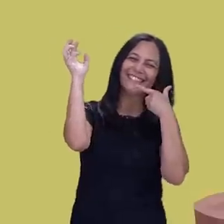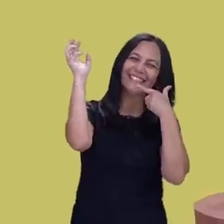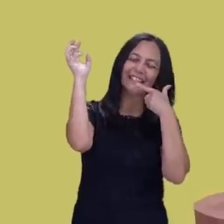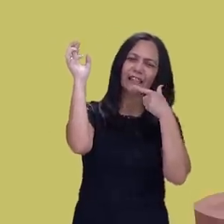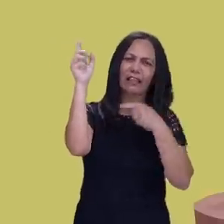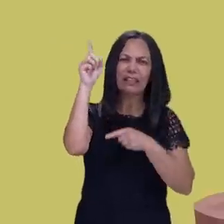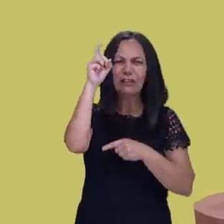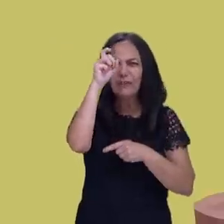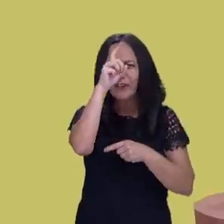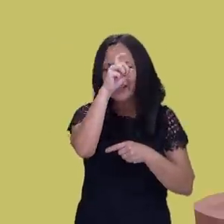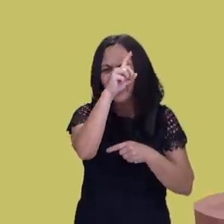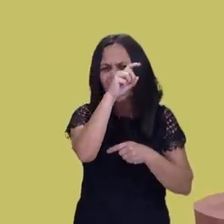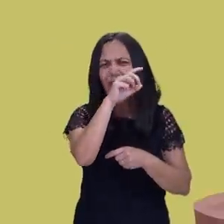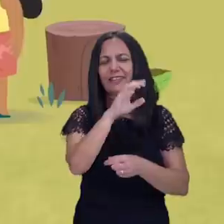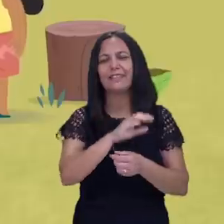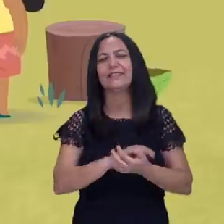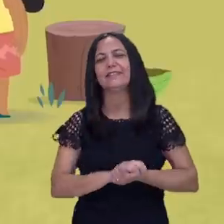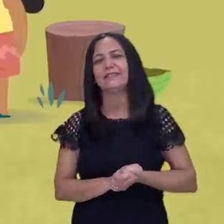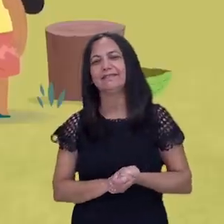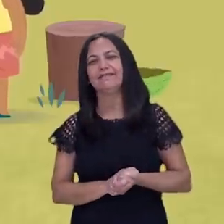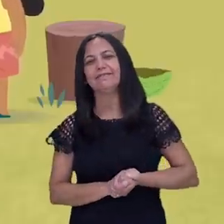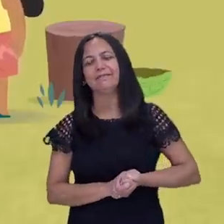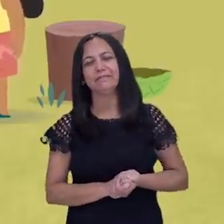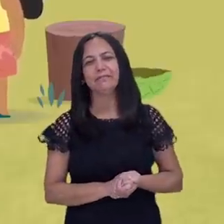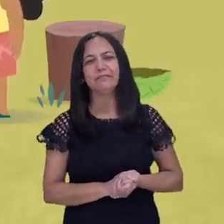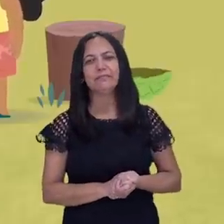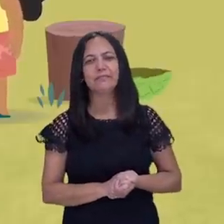Que difícil!